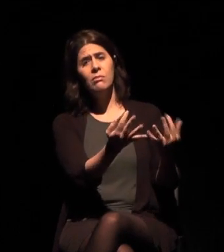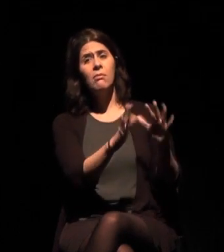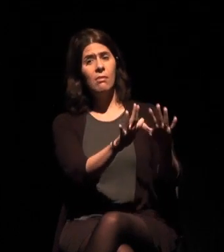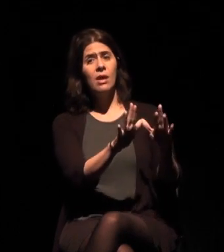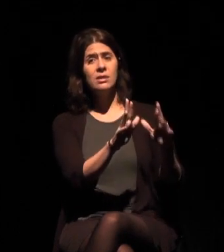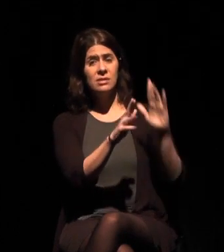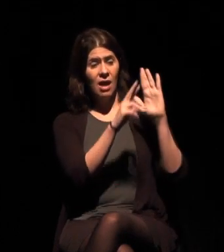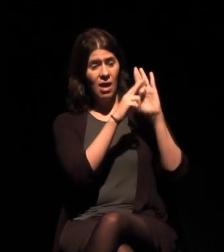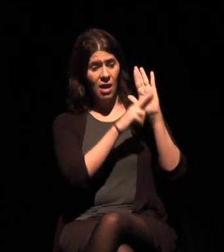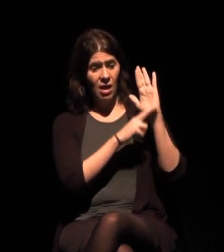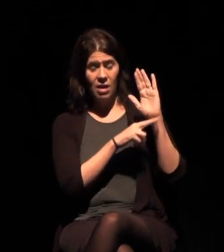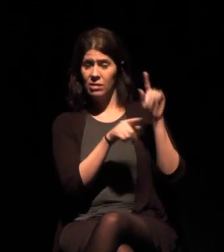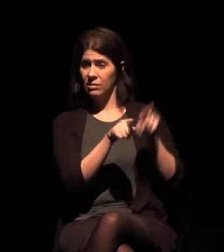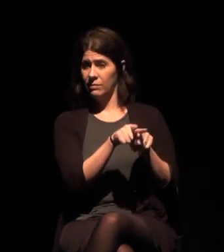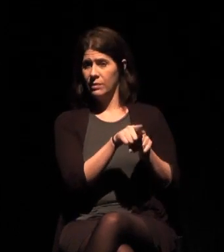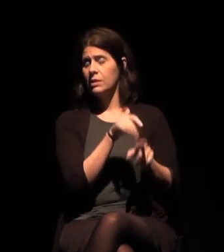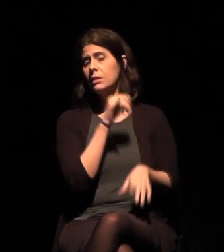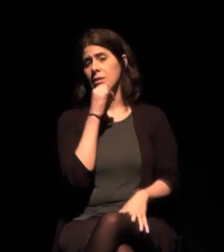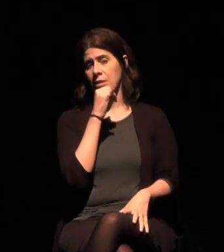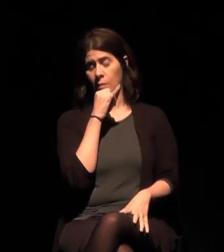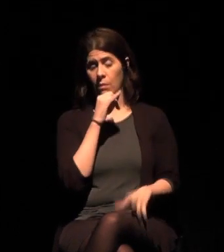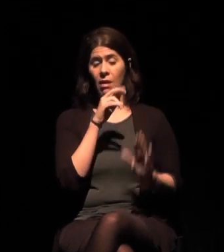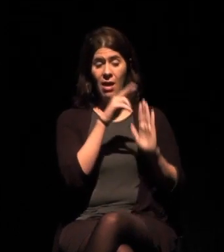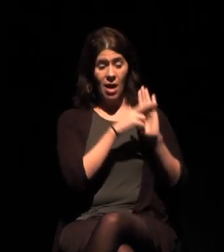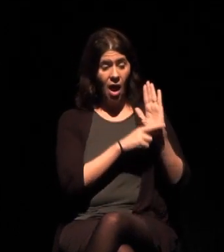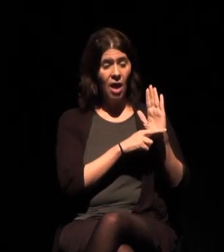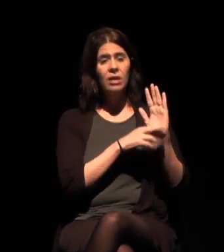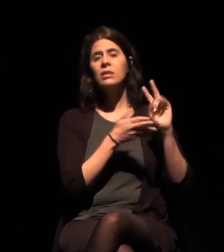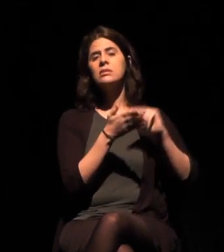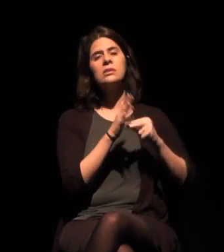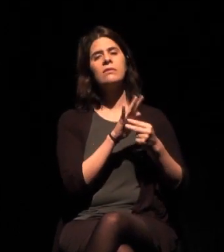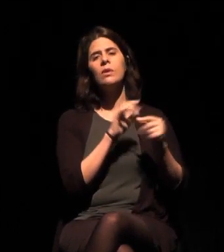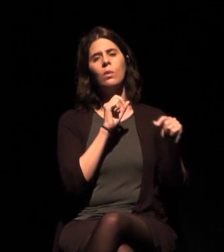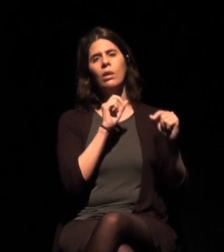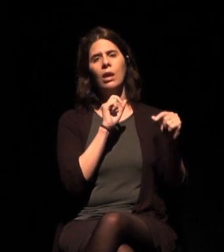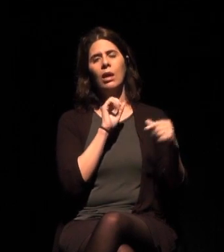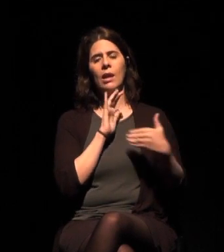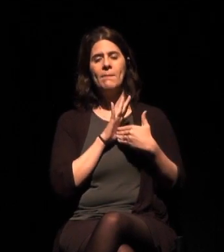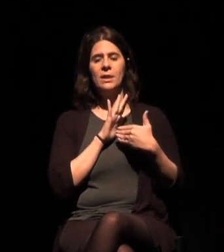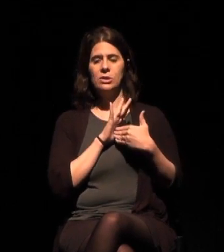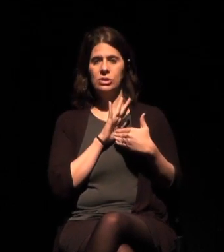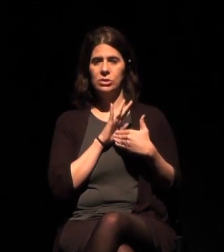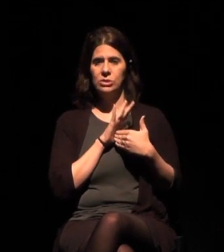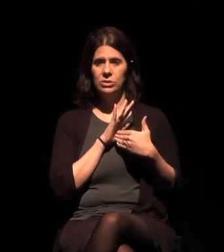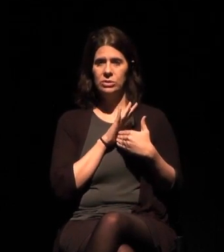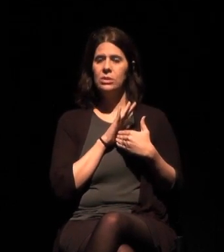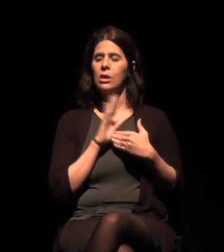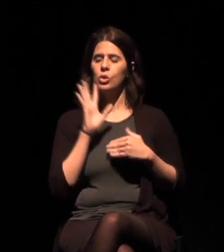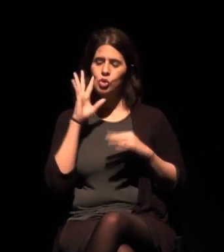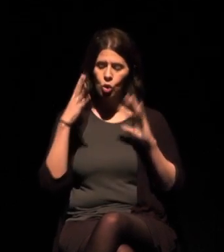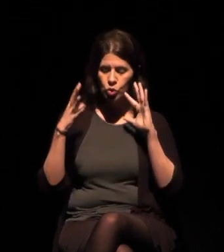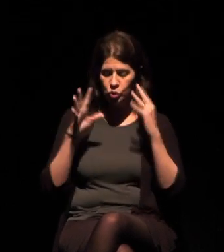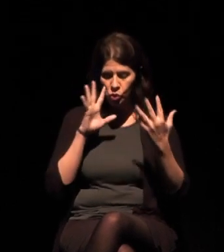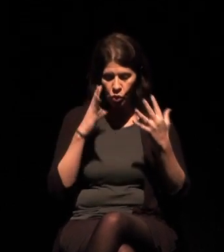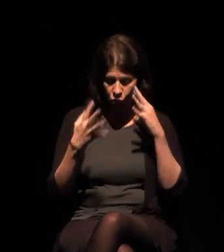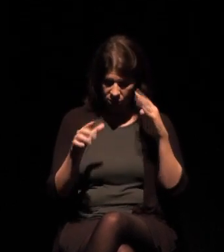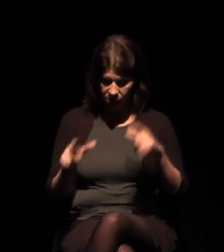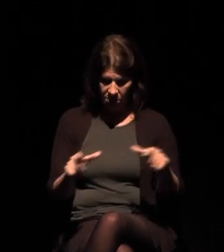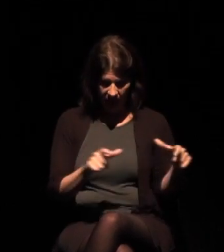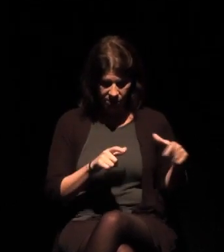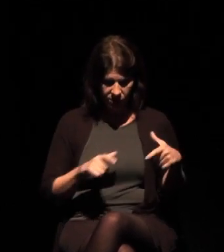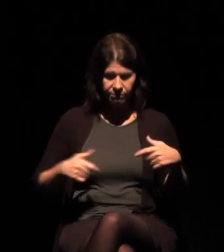você pensa assim uma regra uma restrição no espaço de possíveis soluções uma regra ela